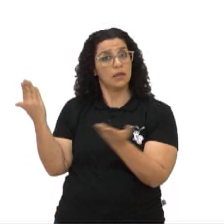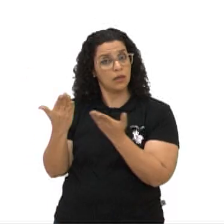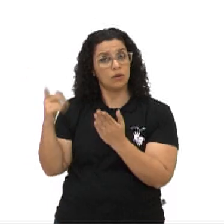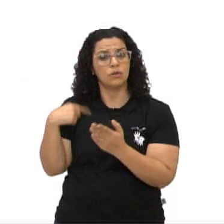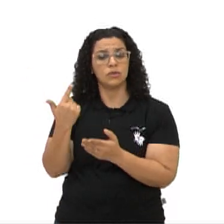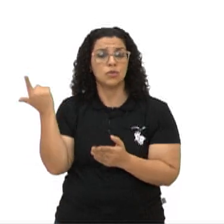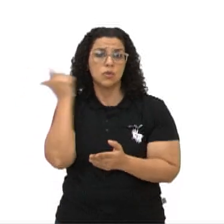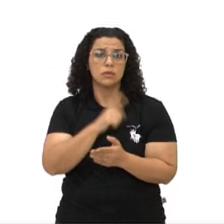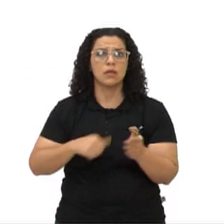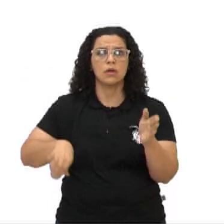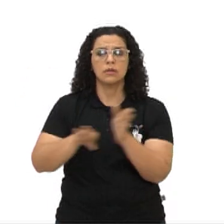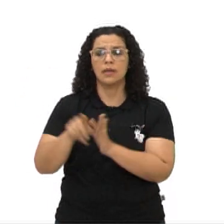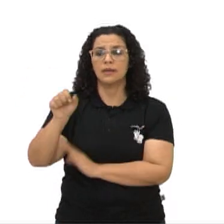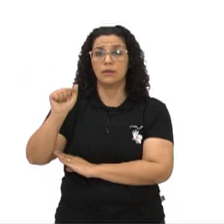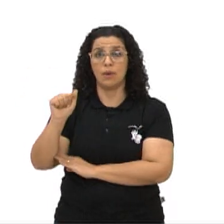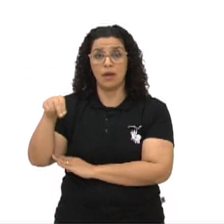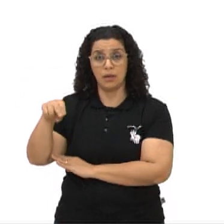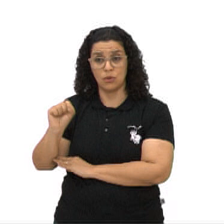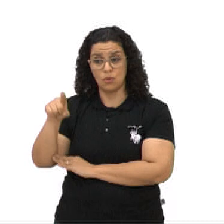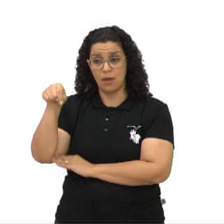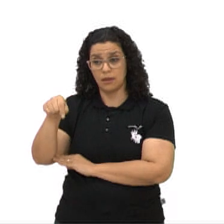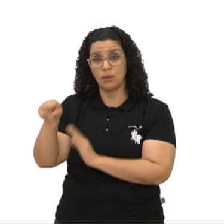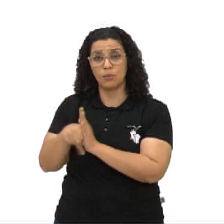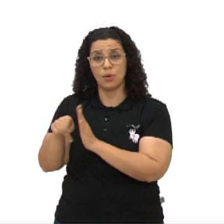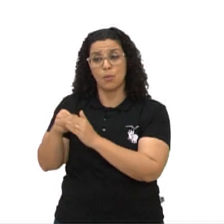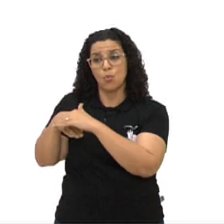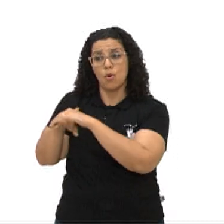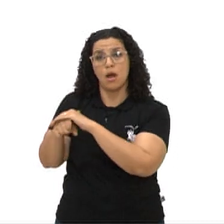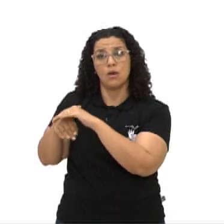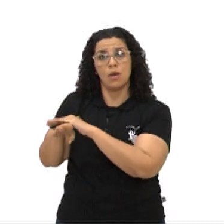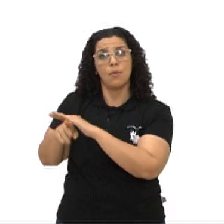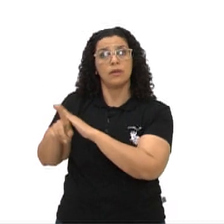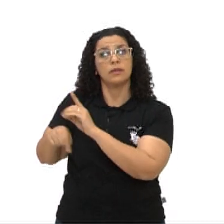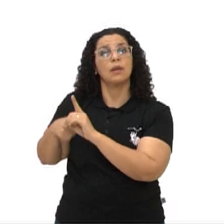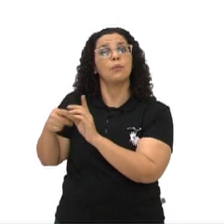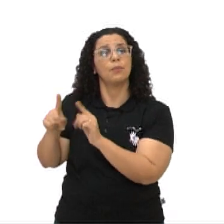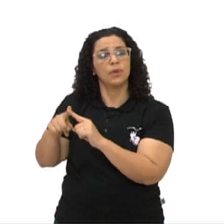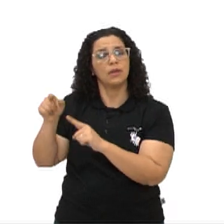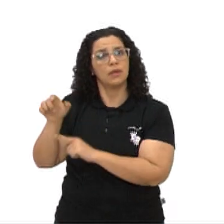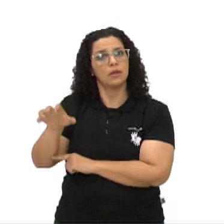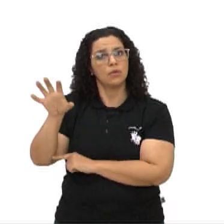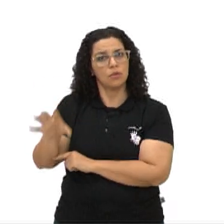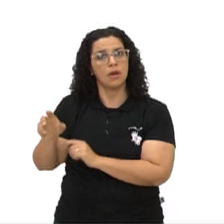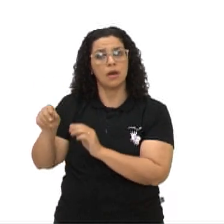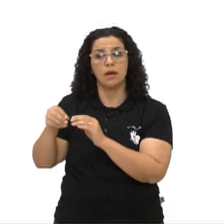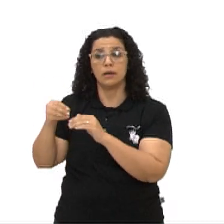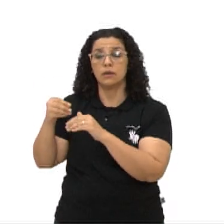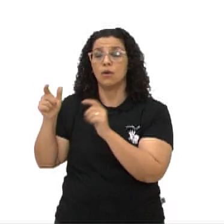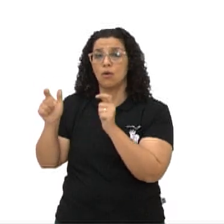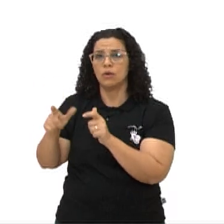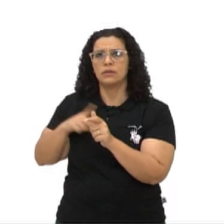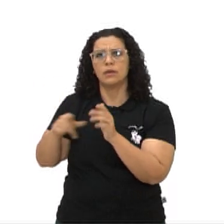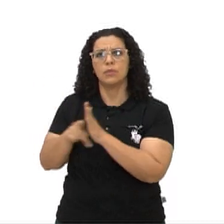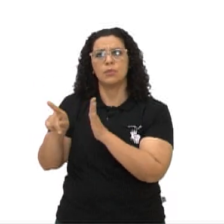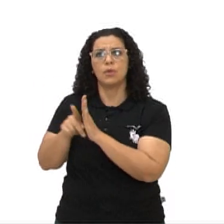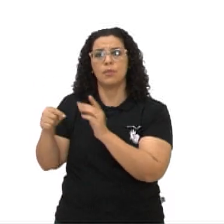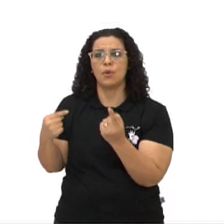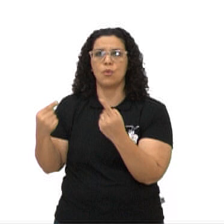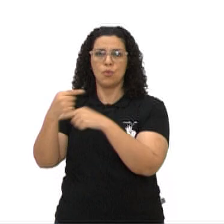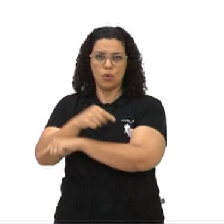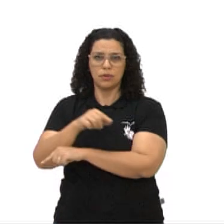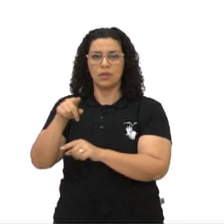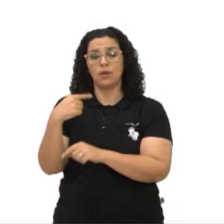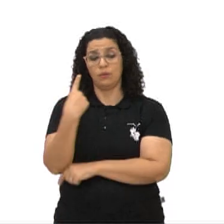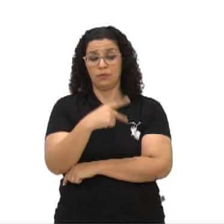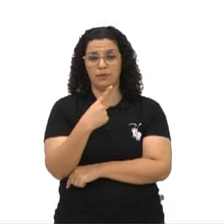ele vai chegar lá no anodo, vai, né, se depositar lá no anodo, porque é o lugar onde tem o sinal oposto